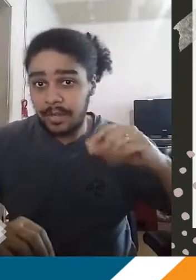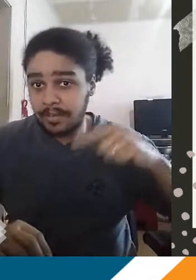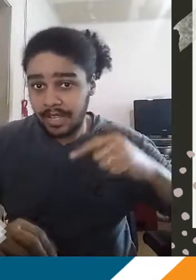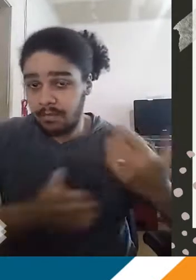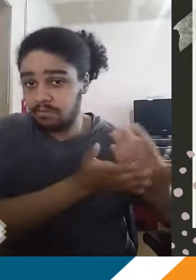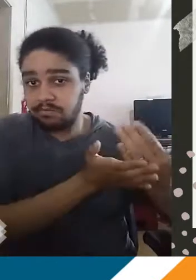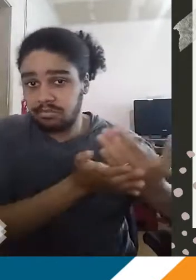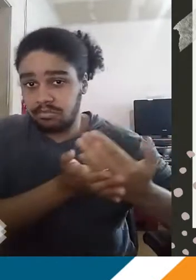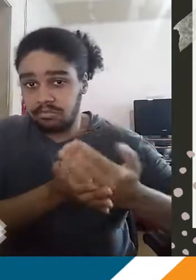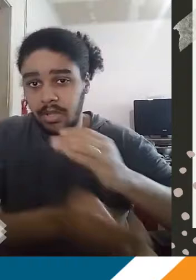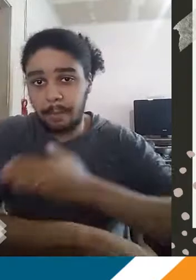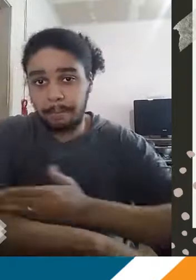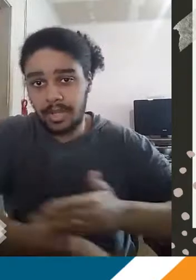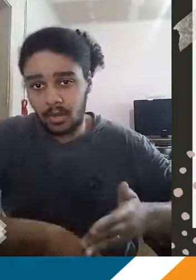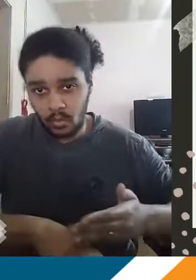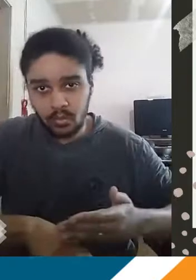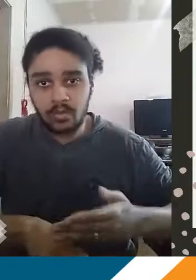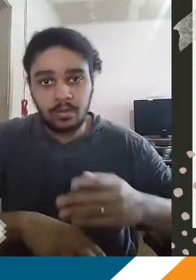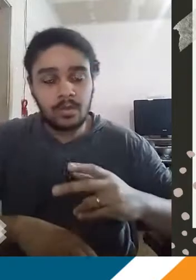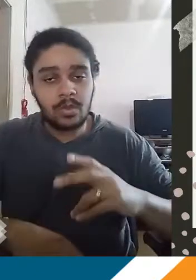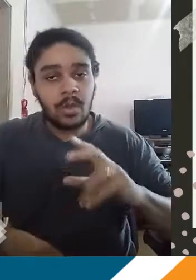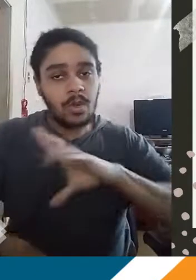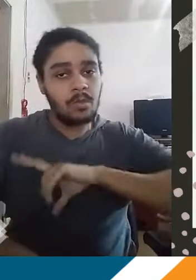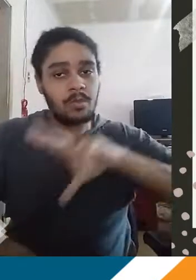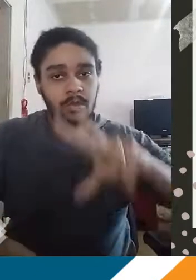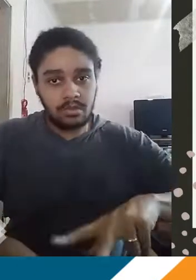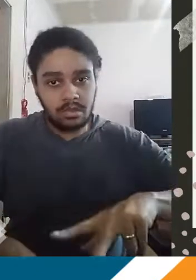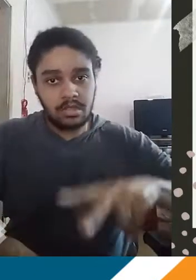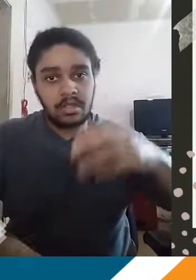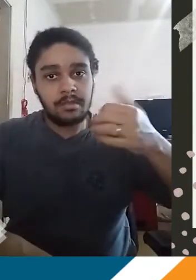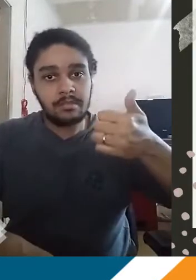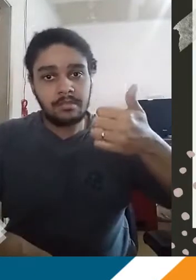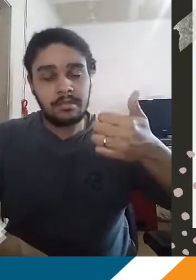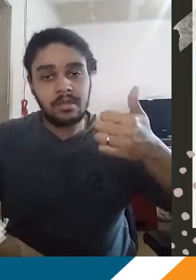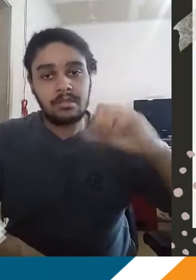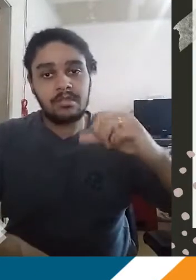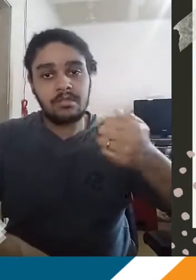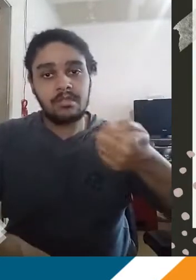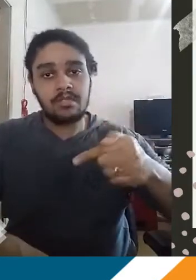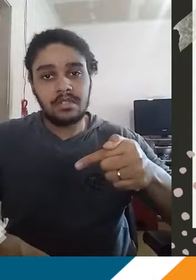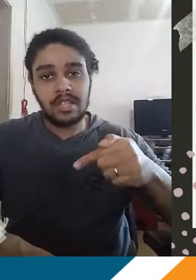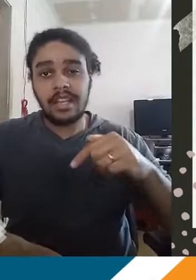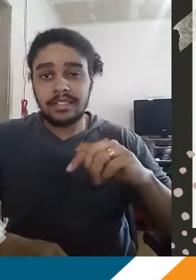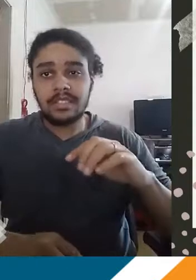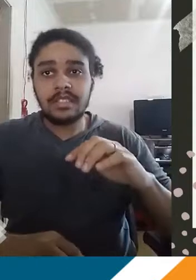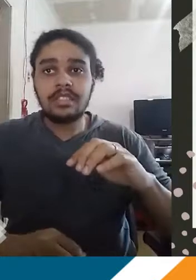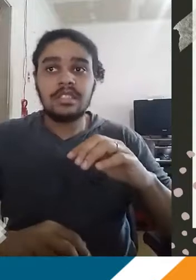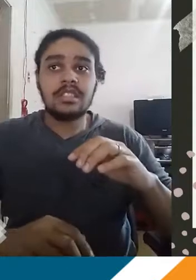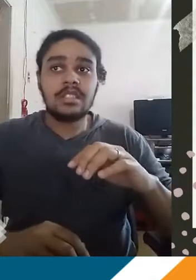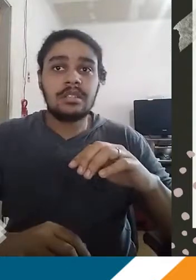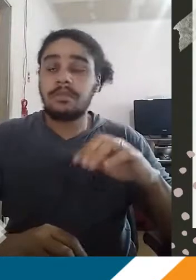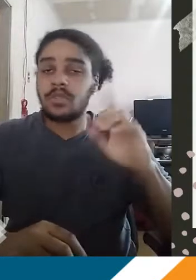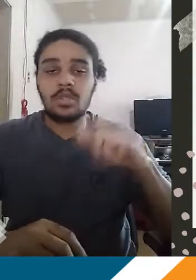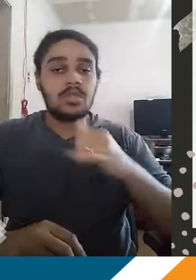europeu lusitano, representada por Pedro Álvares Cabral, e no século 17 a vinda do negro africano para aqui